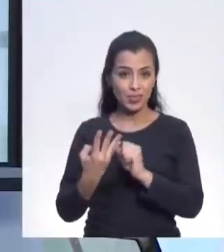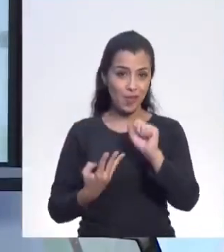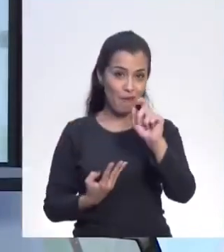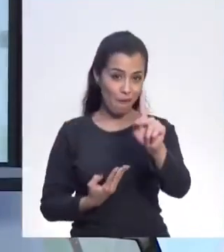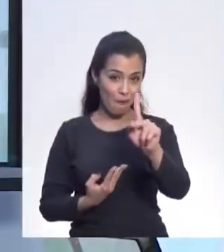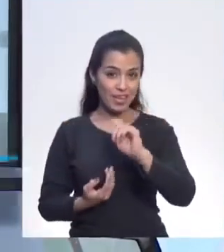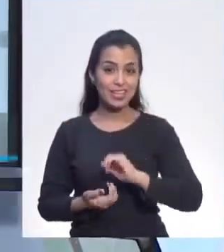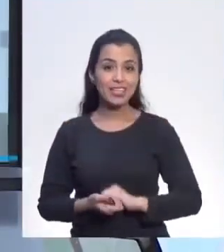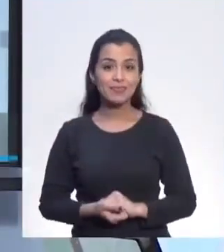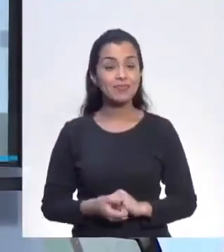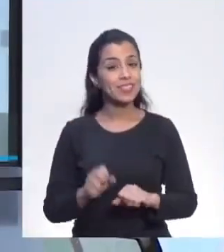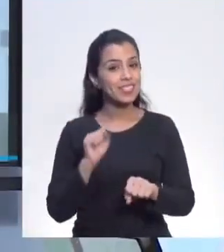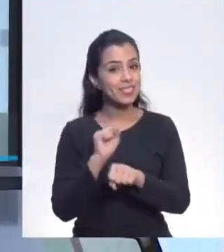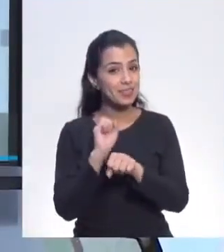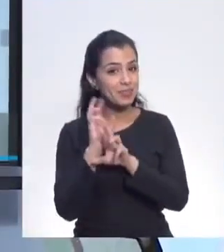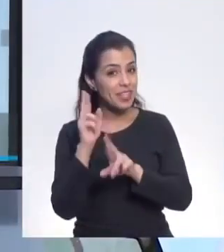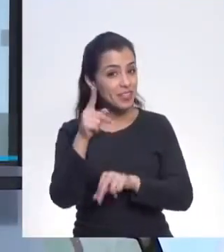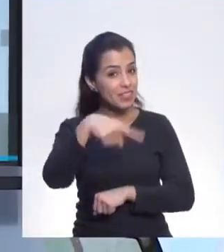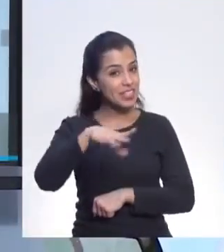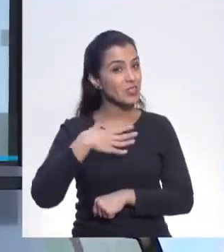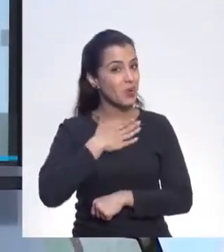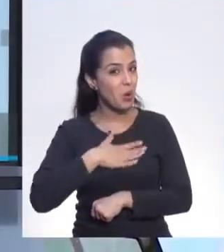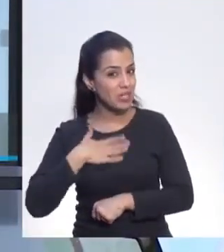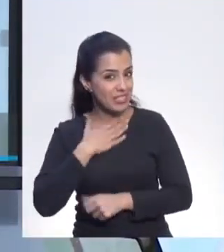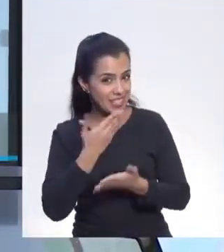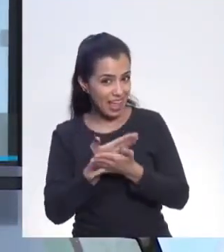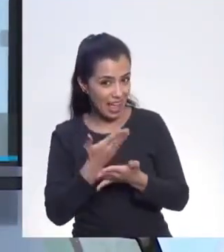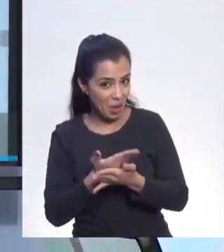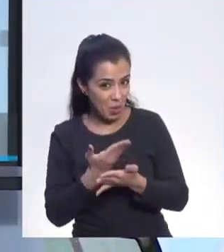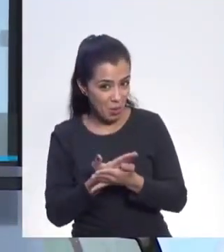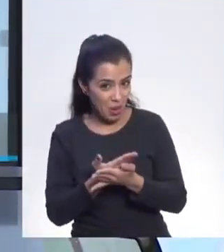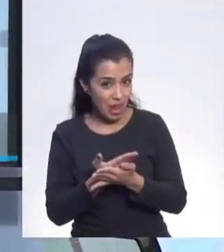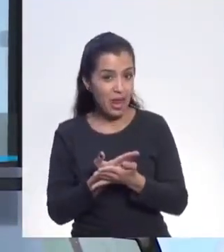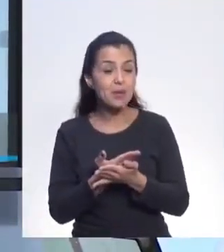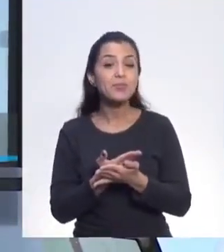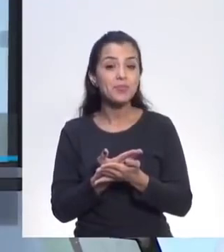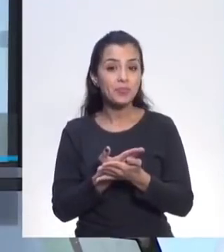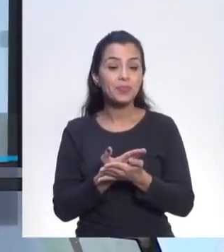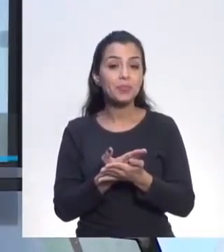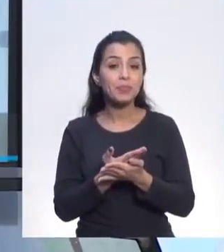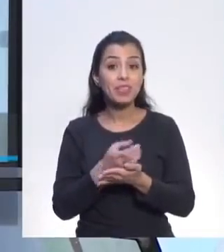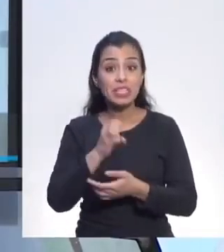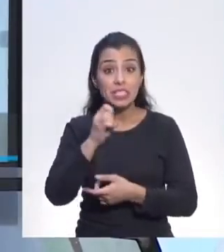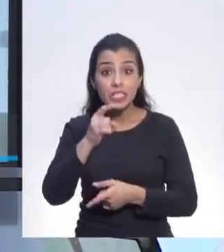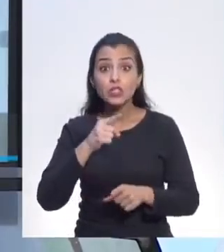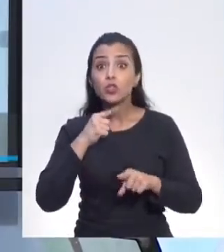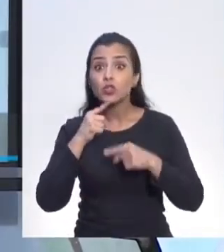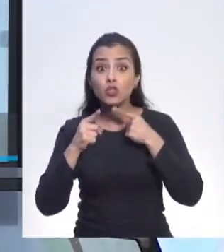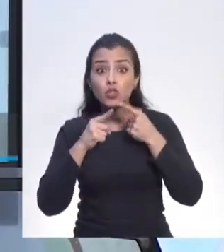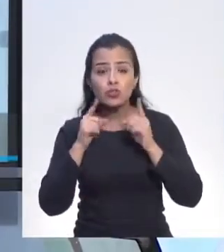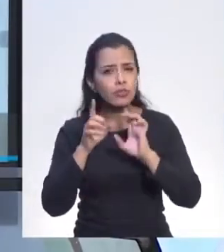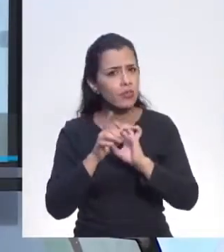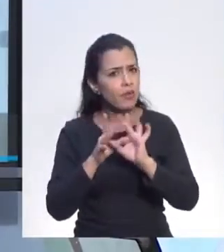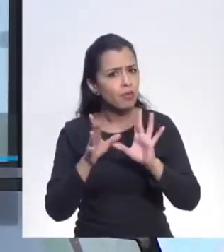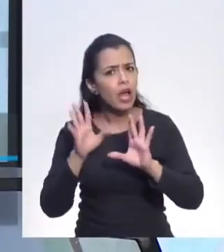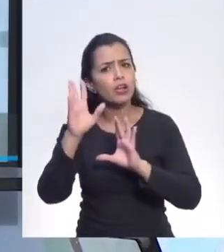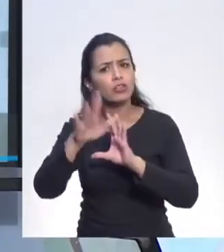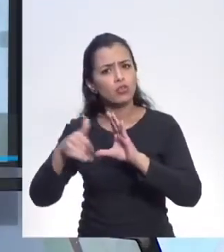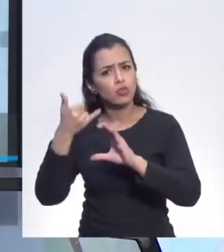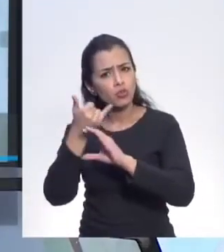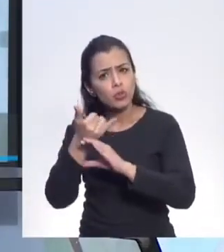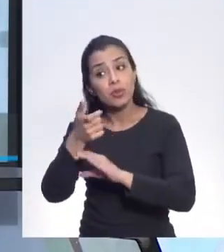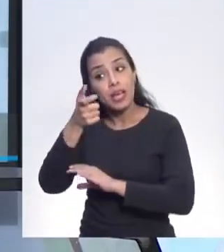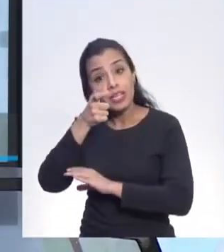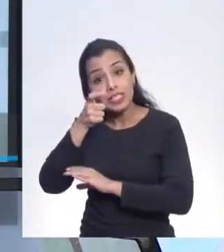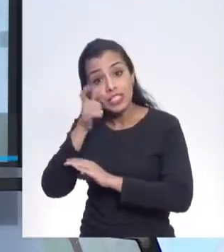pessoal? Espero que vocês tenham gostado da aula e, se tiverem mais dúvidas, revejam ela lá no YouTube, tá